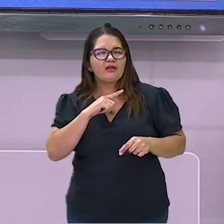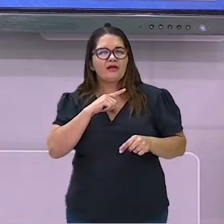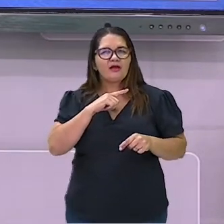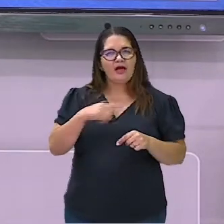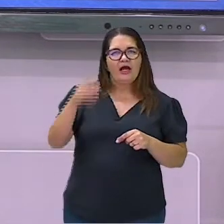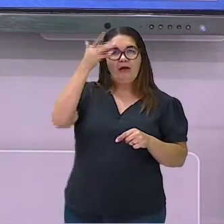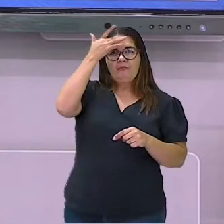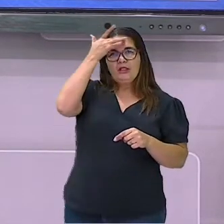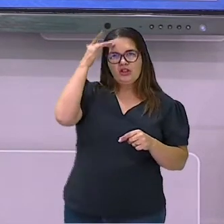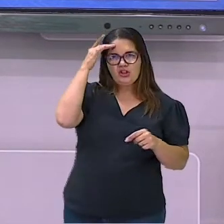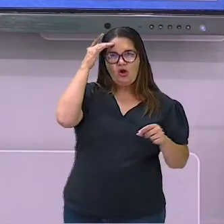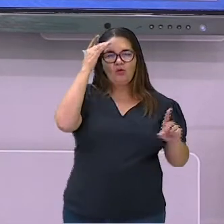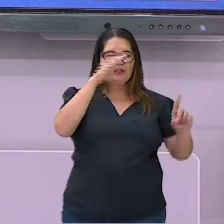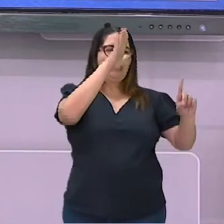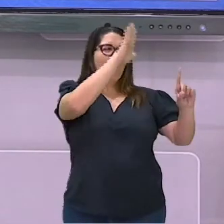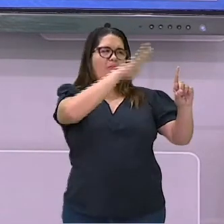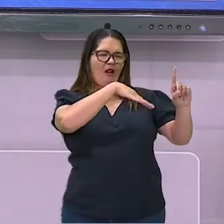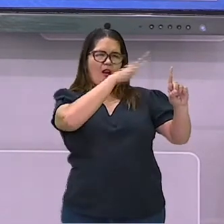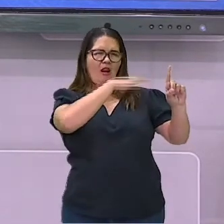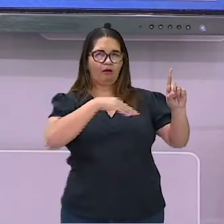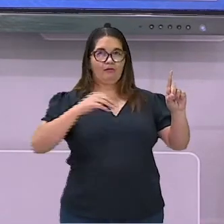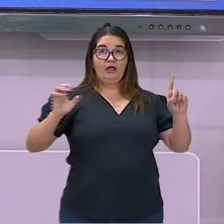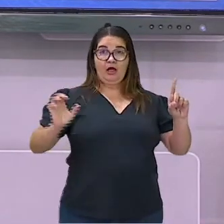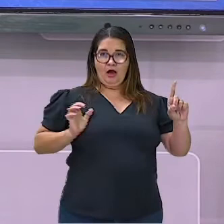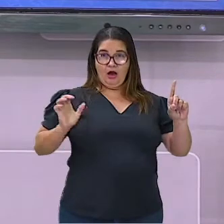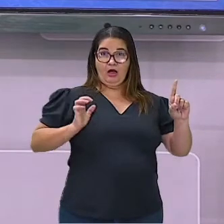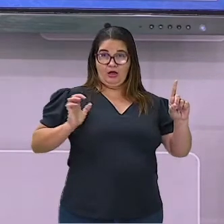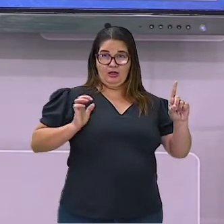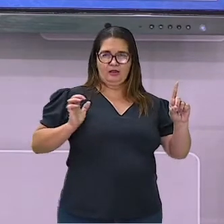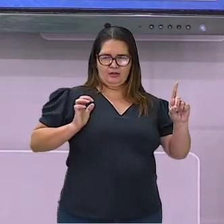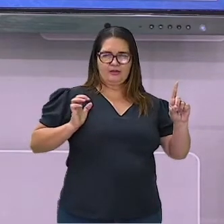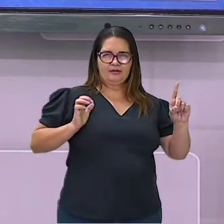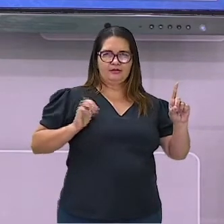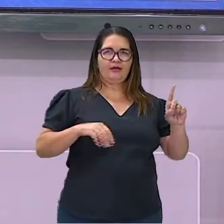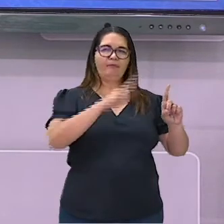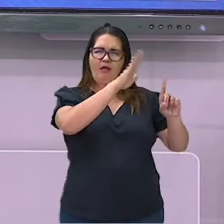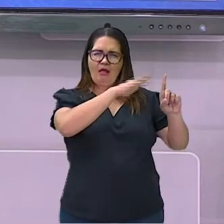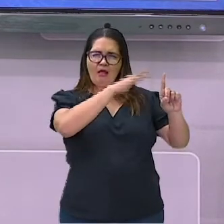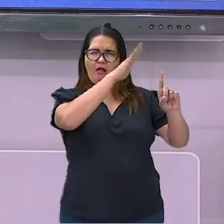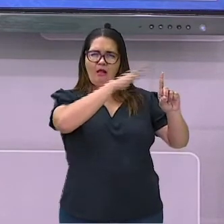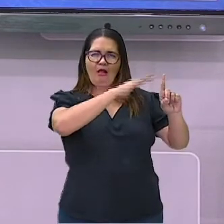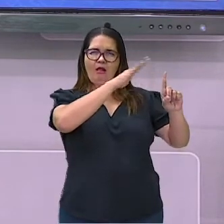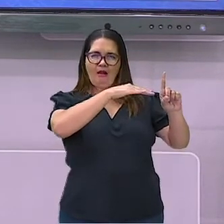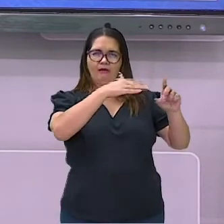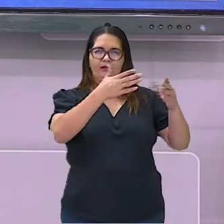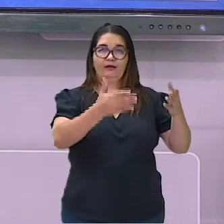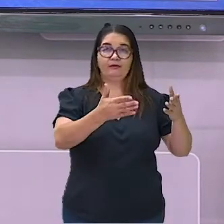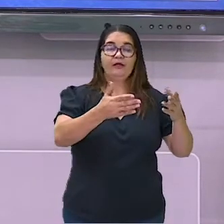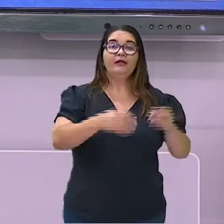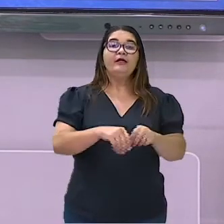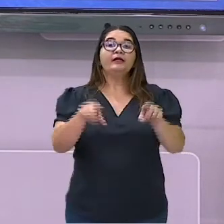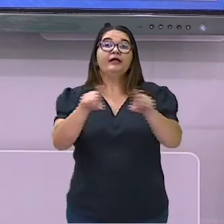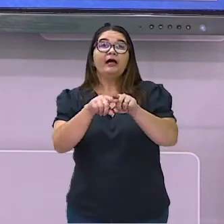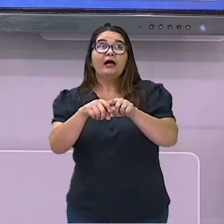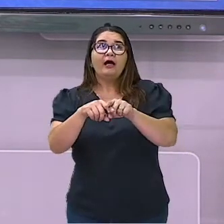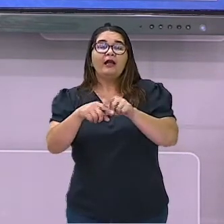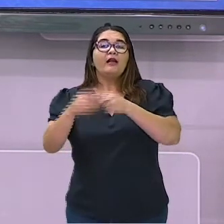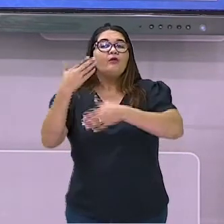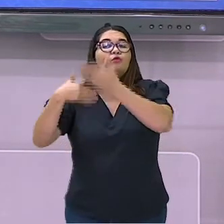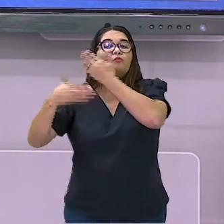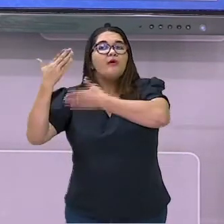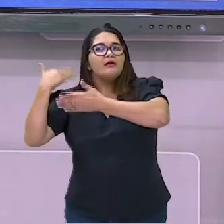à parte do Estado, que vinham retirar, fazer esse escambo com os indígenas, né?